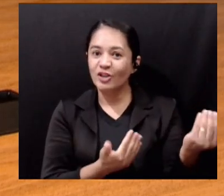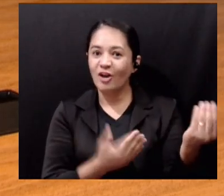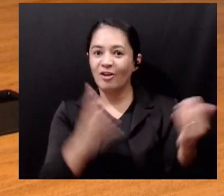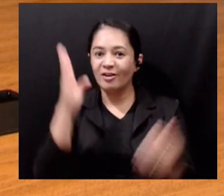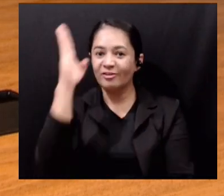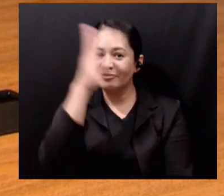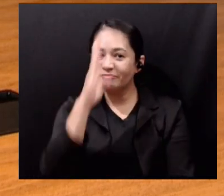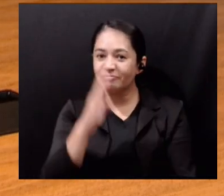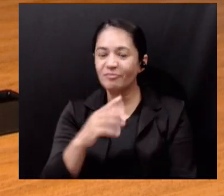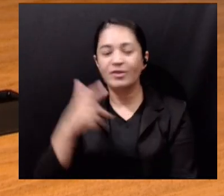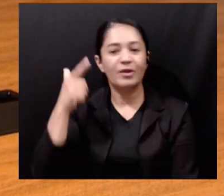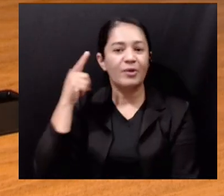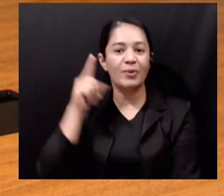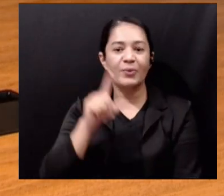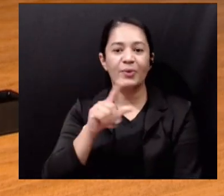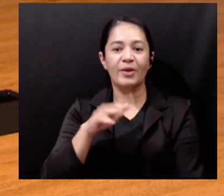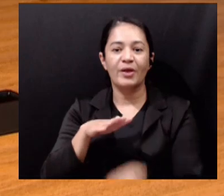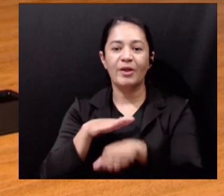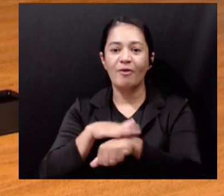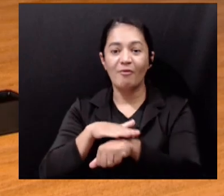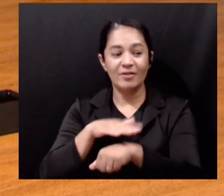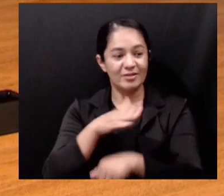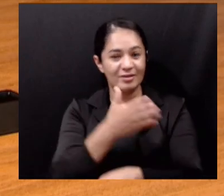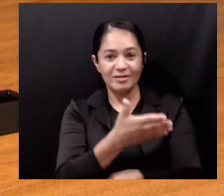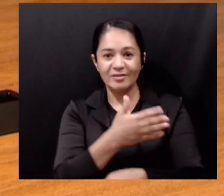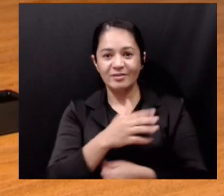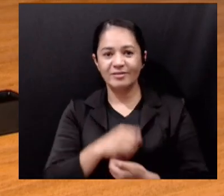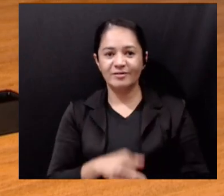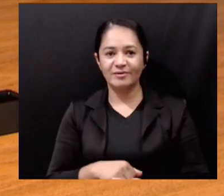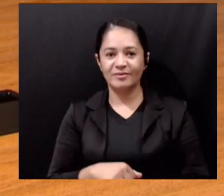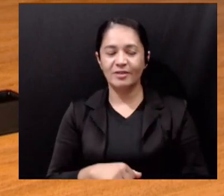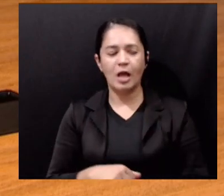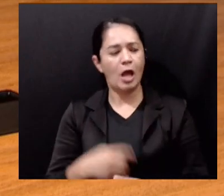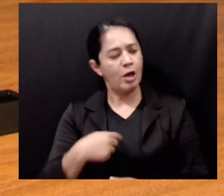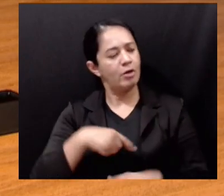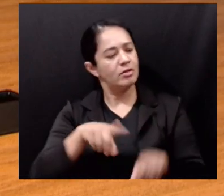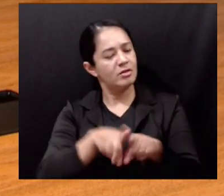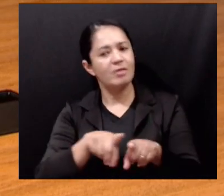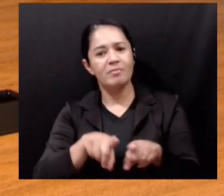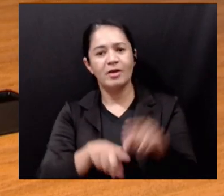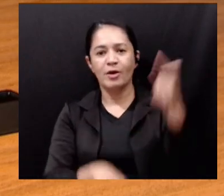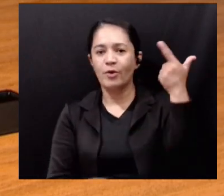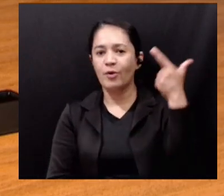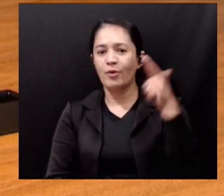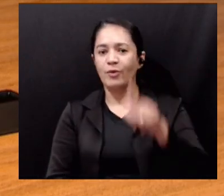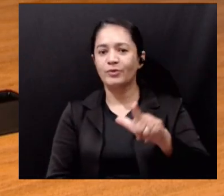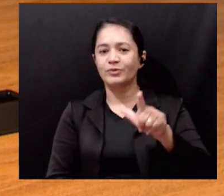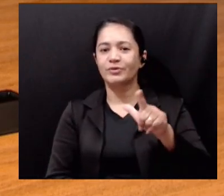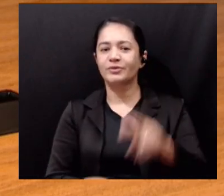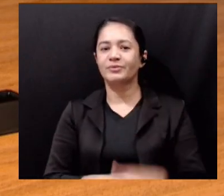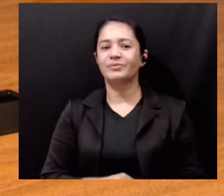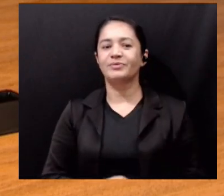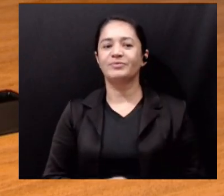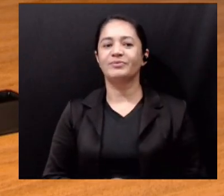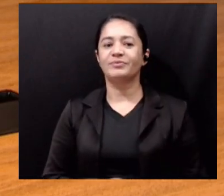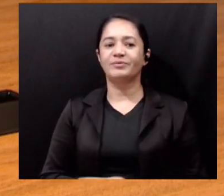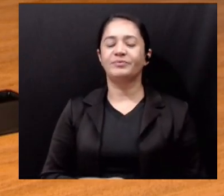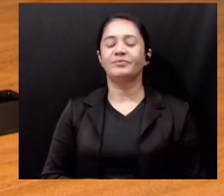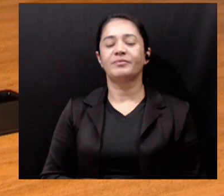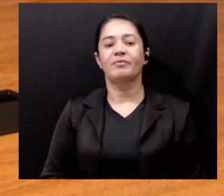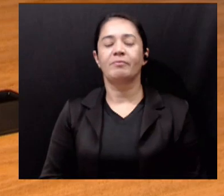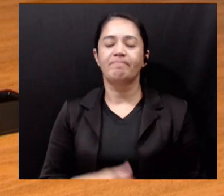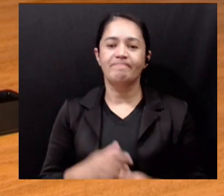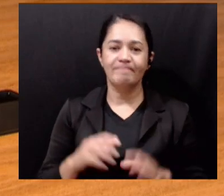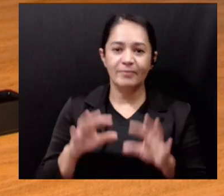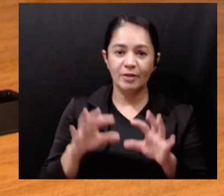né? E alguém se inspirar, falar, consigo fazer isso também. Esse é um dos nossos objetivos também. Boa, boa. E assim, vocês vão para lá